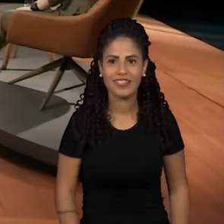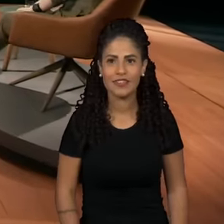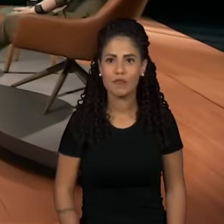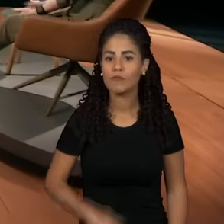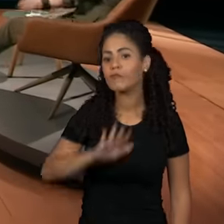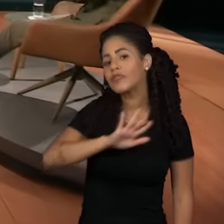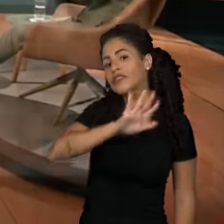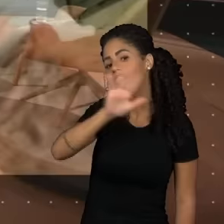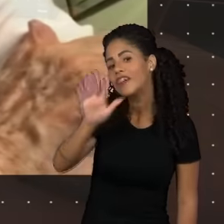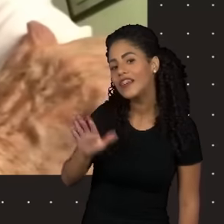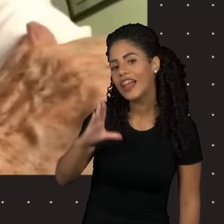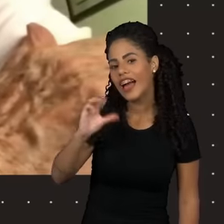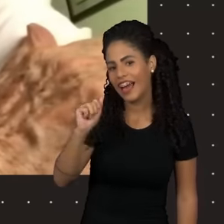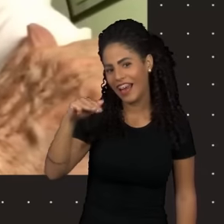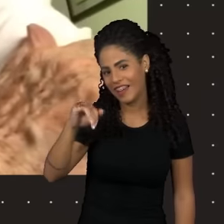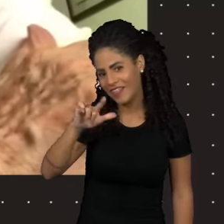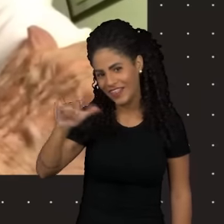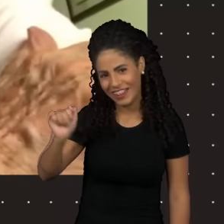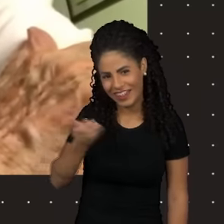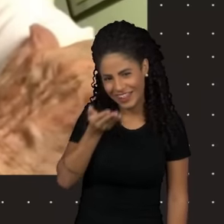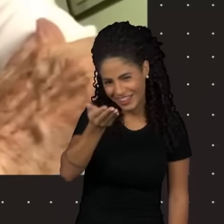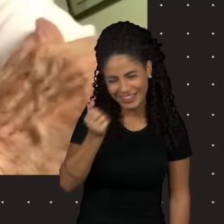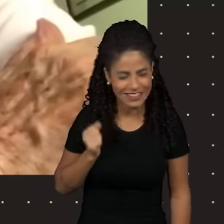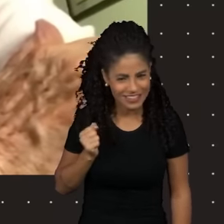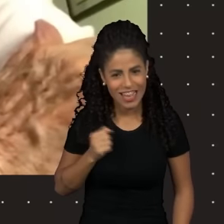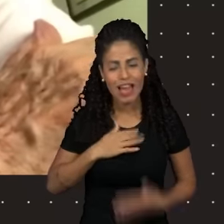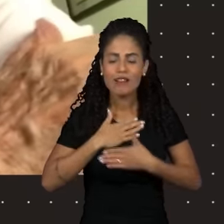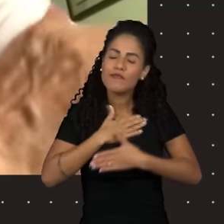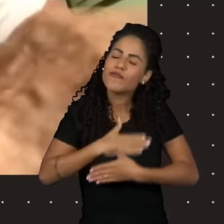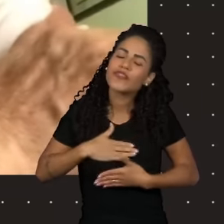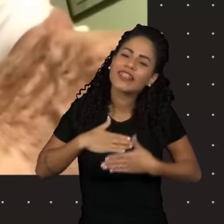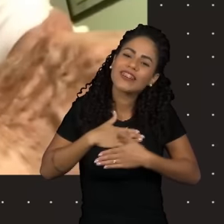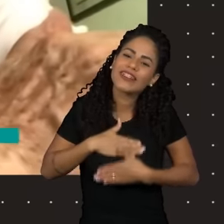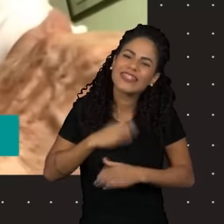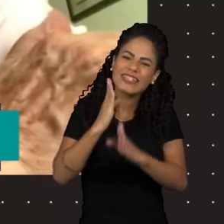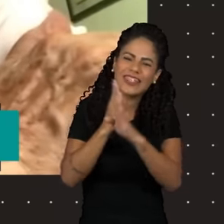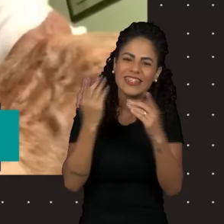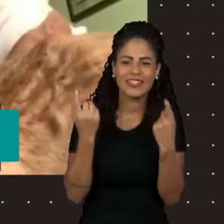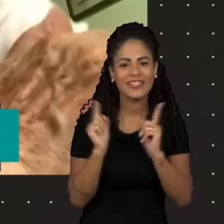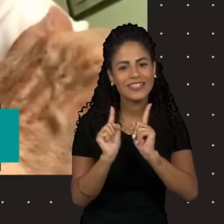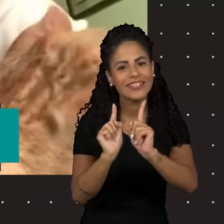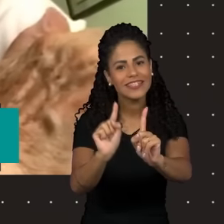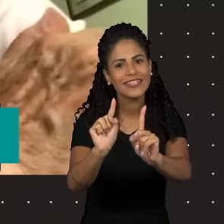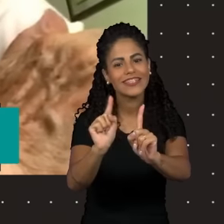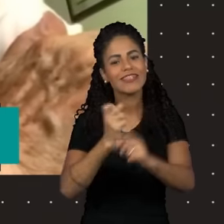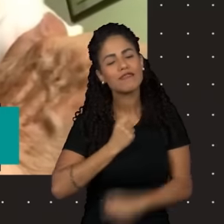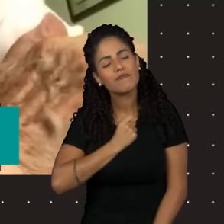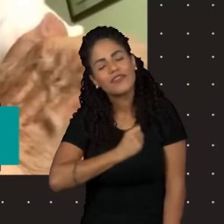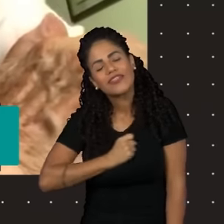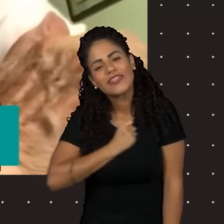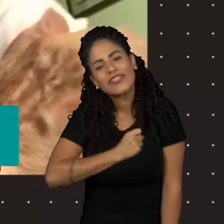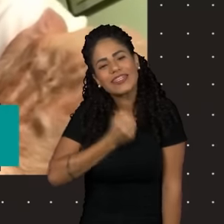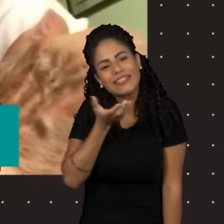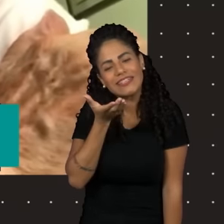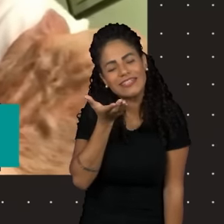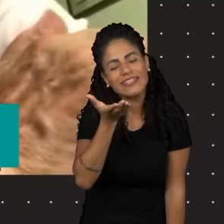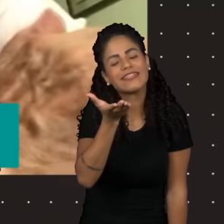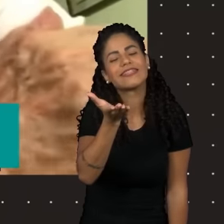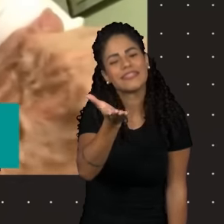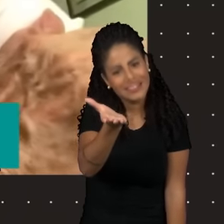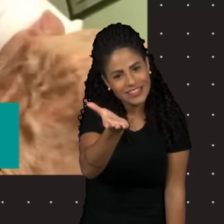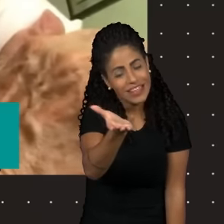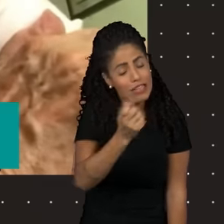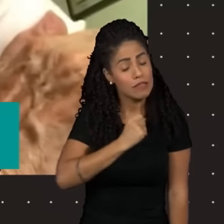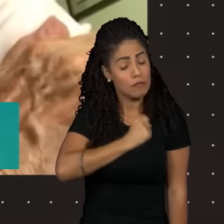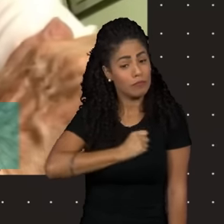Olá, Camila Morgado. Que prazer vê-la nesse programa. Saudade. Saudade de